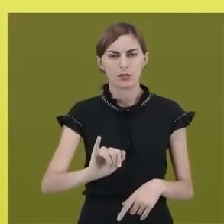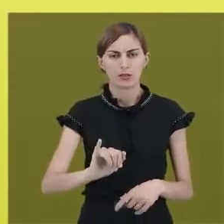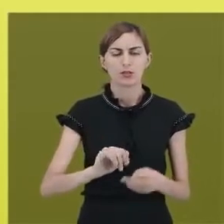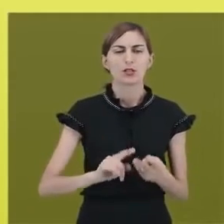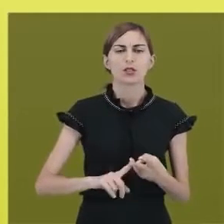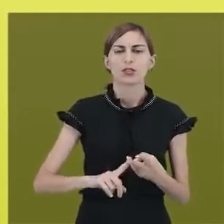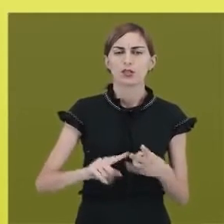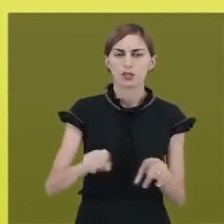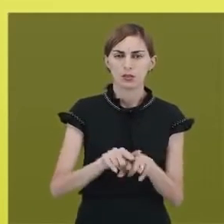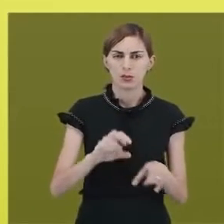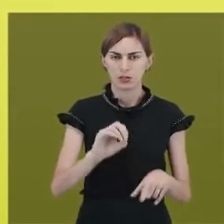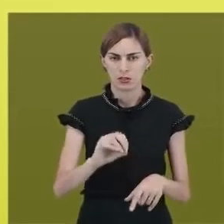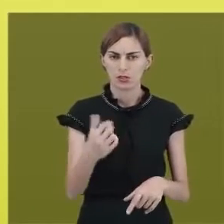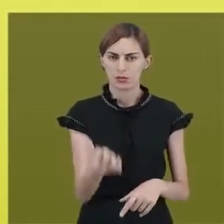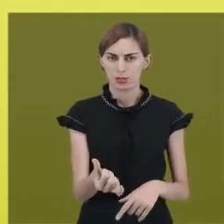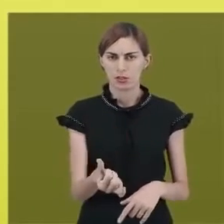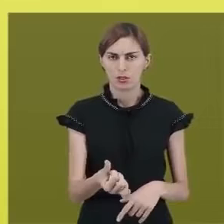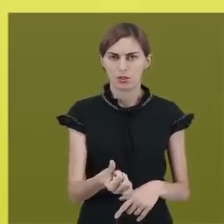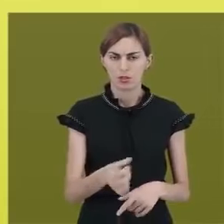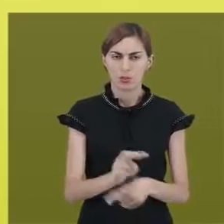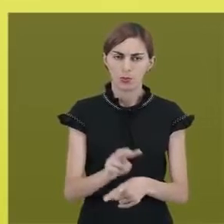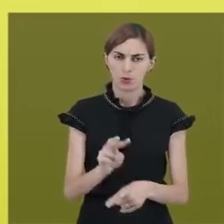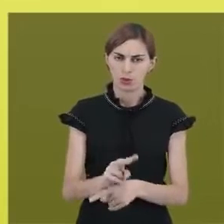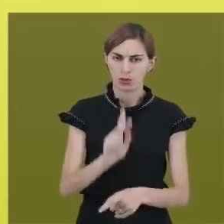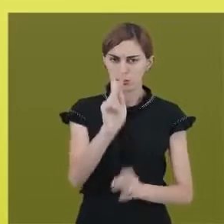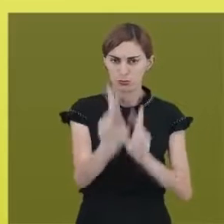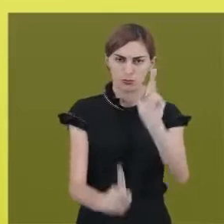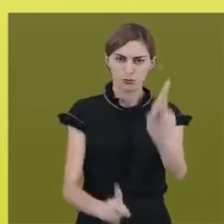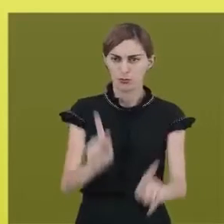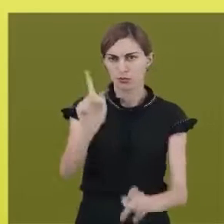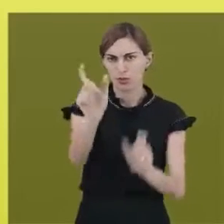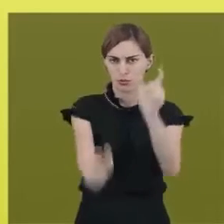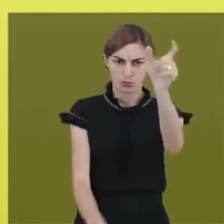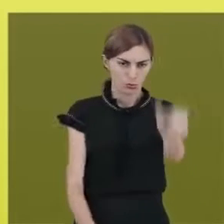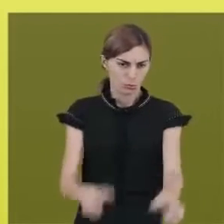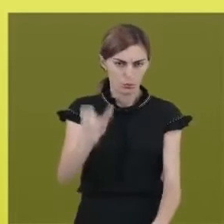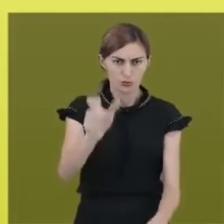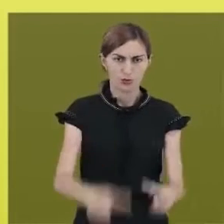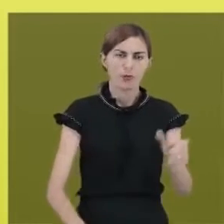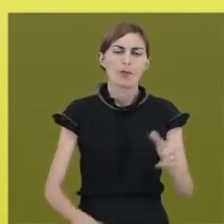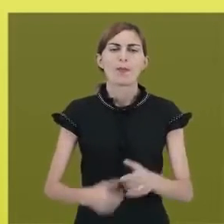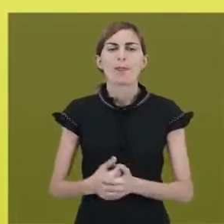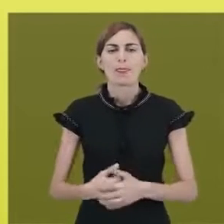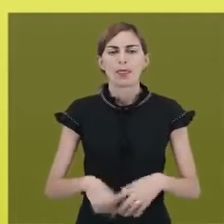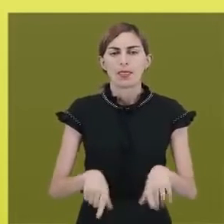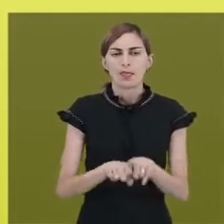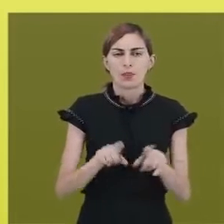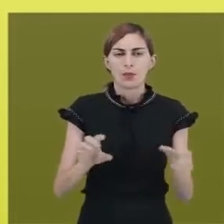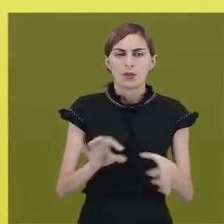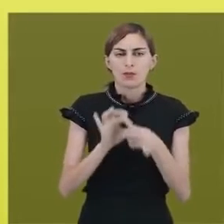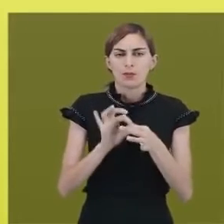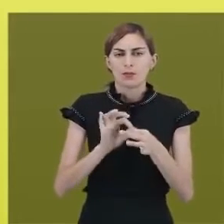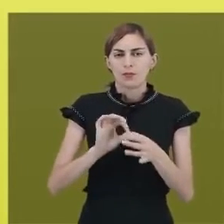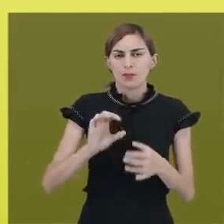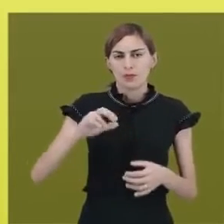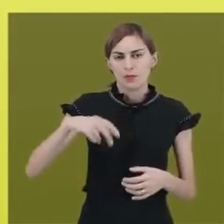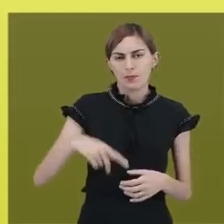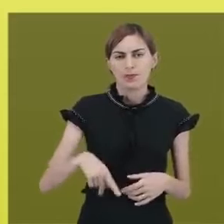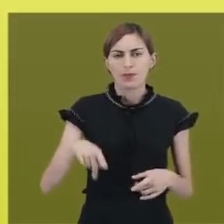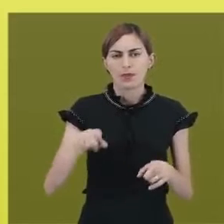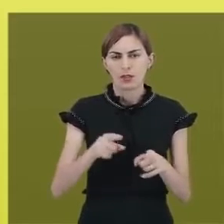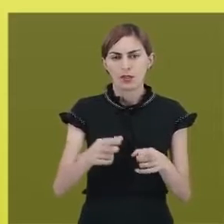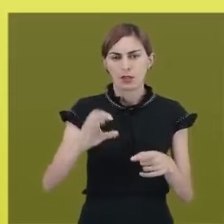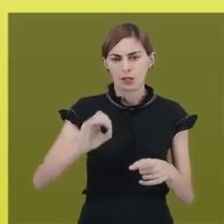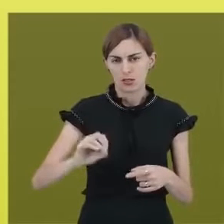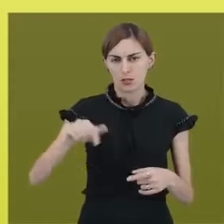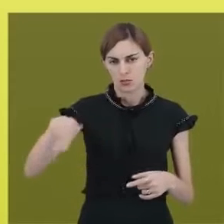sobre a proteção individual do trabalhador, do 166 ao 167, conjugado com a NR6.